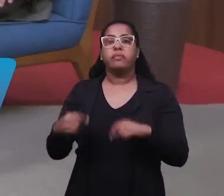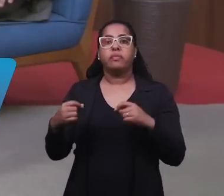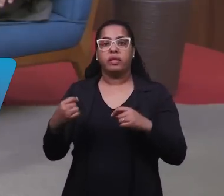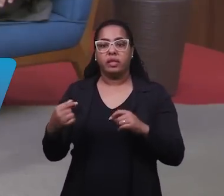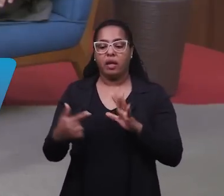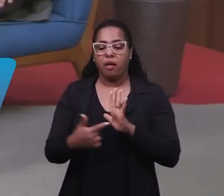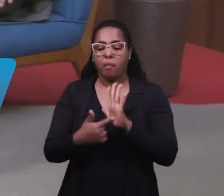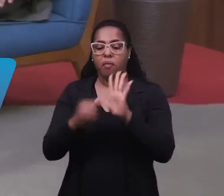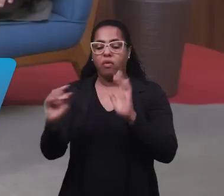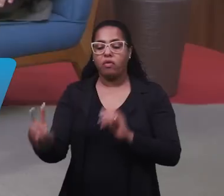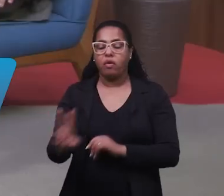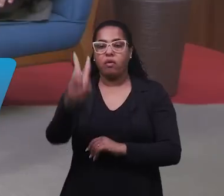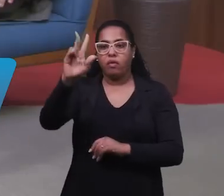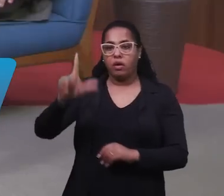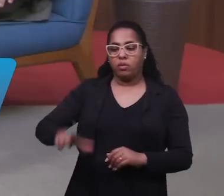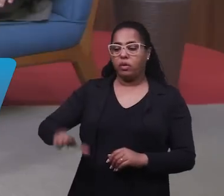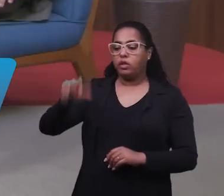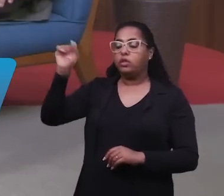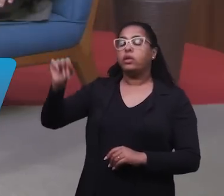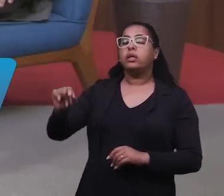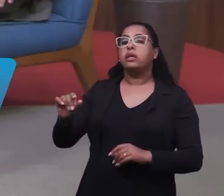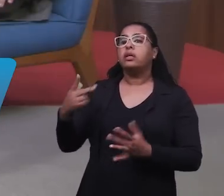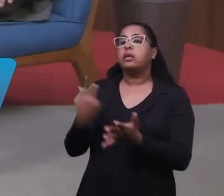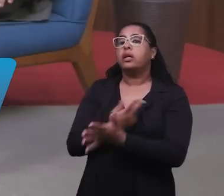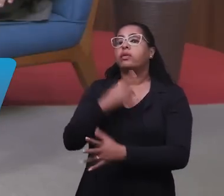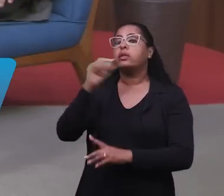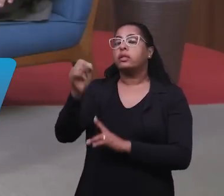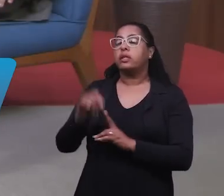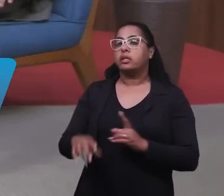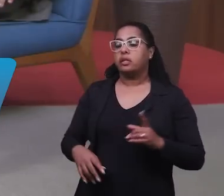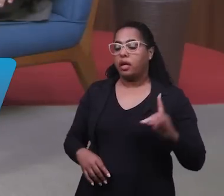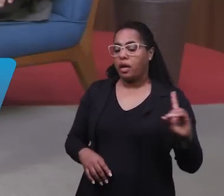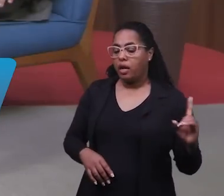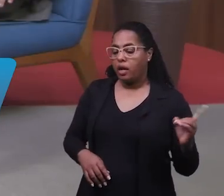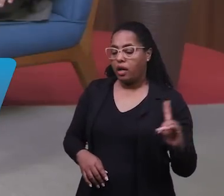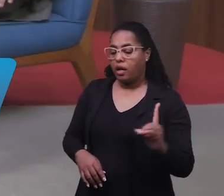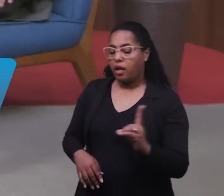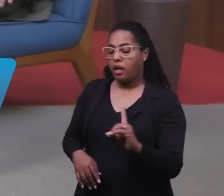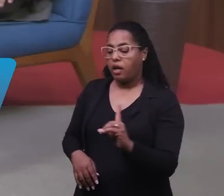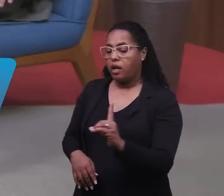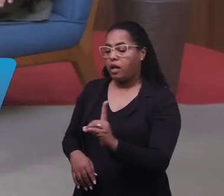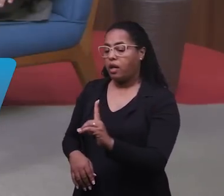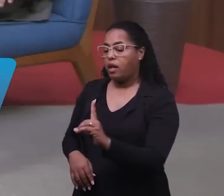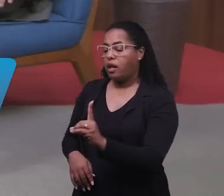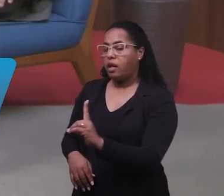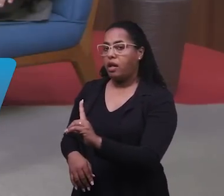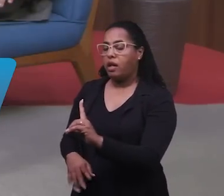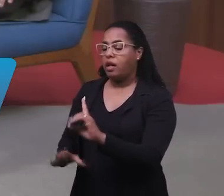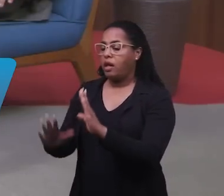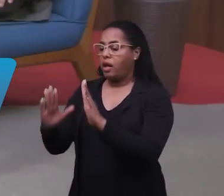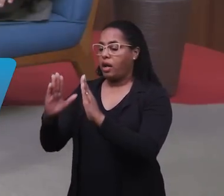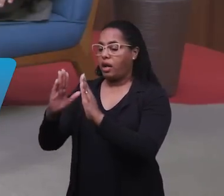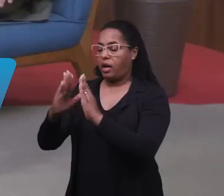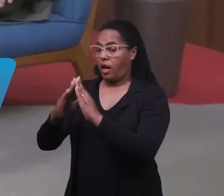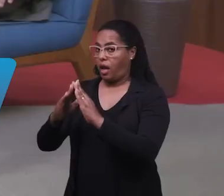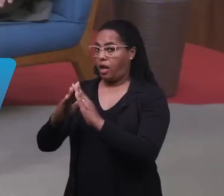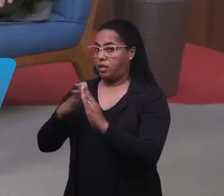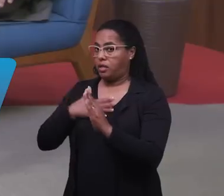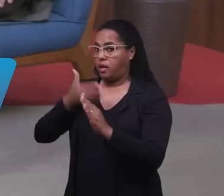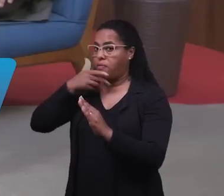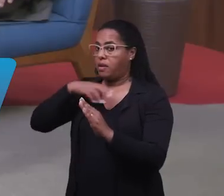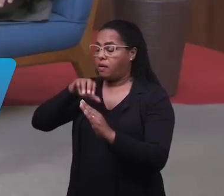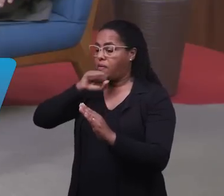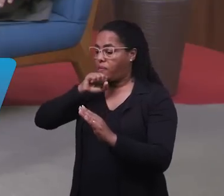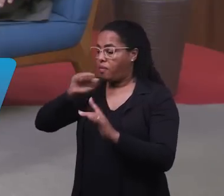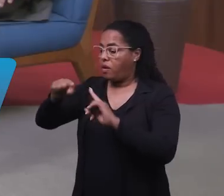tem que demonstrar o seu amor, a sua definição. E o que ele faz? Até que eu introduzi em casa de